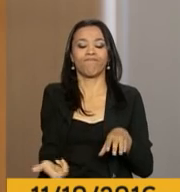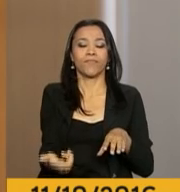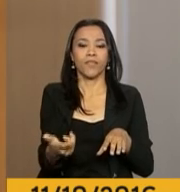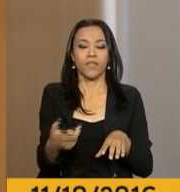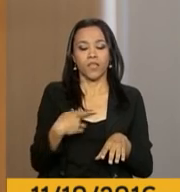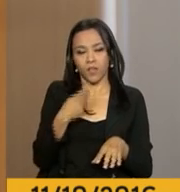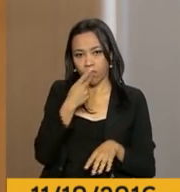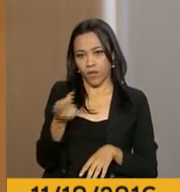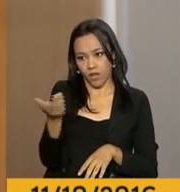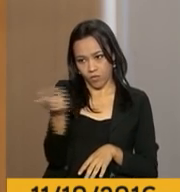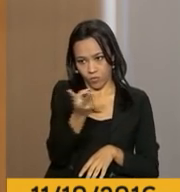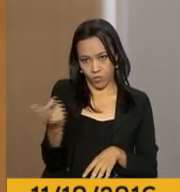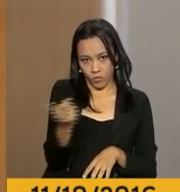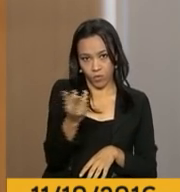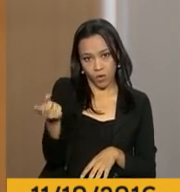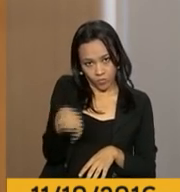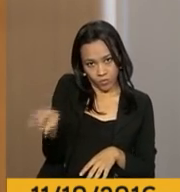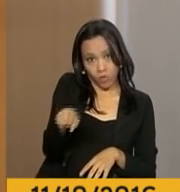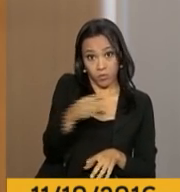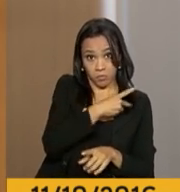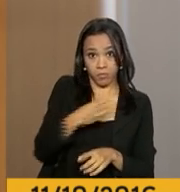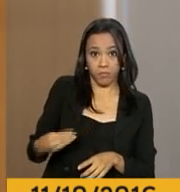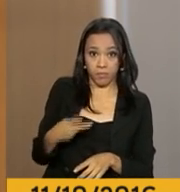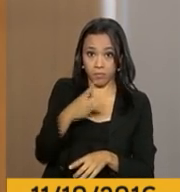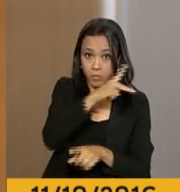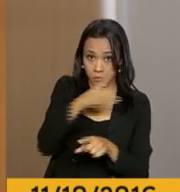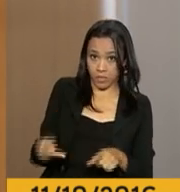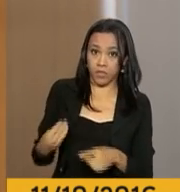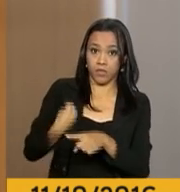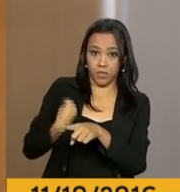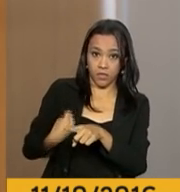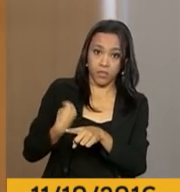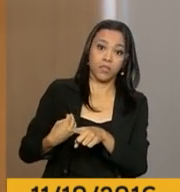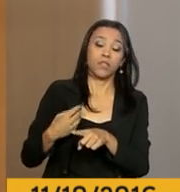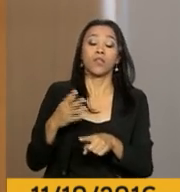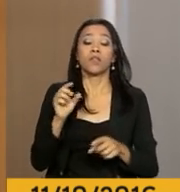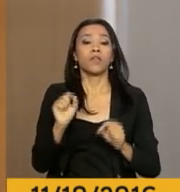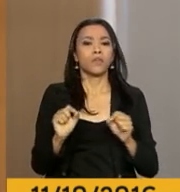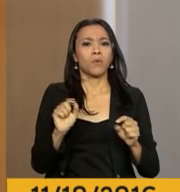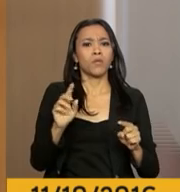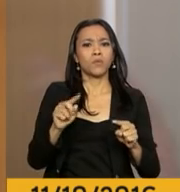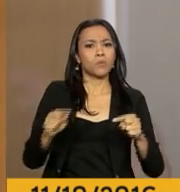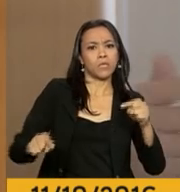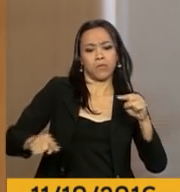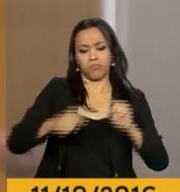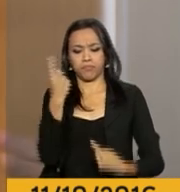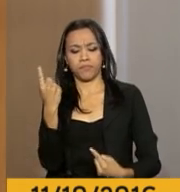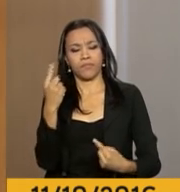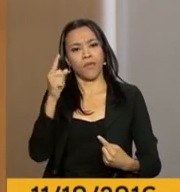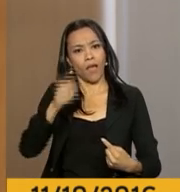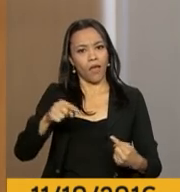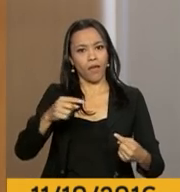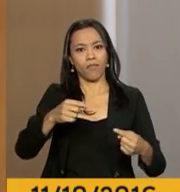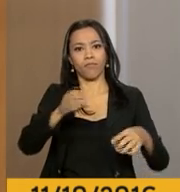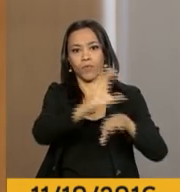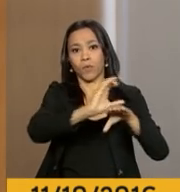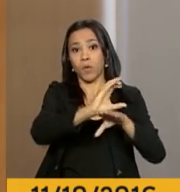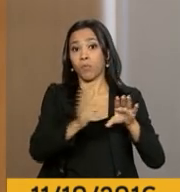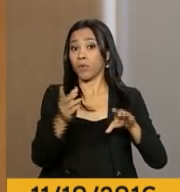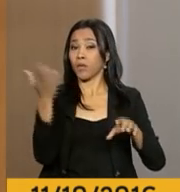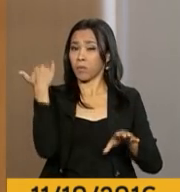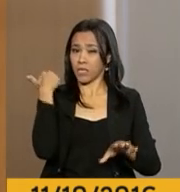que quando há desarmonia O que há uma inconstitucionalidade porque a soberania Popular Quando criou o estado